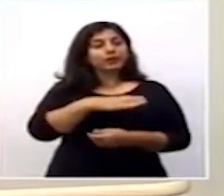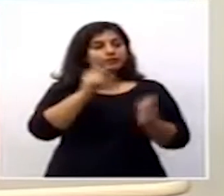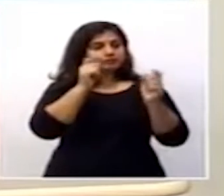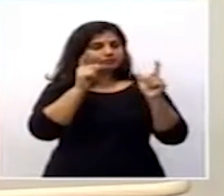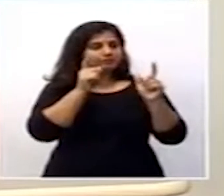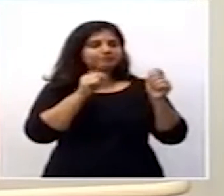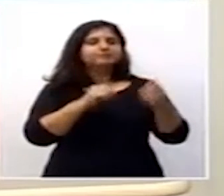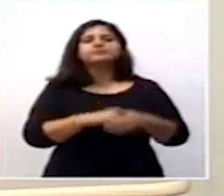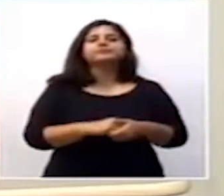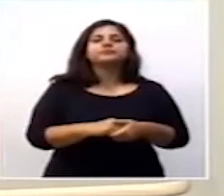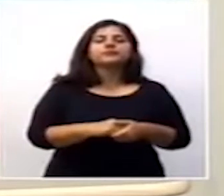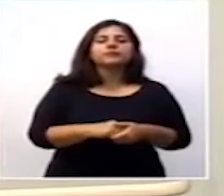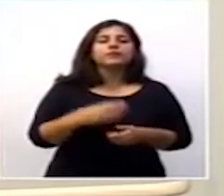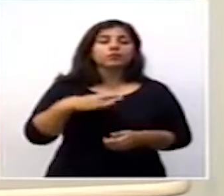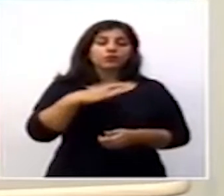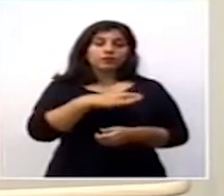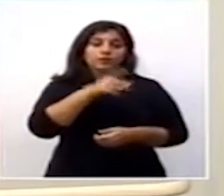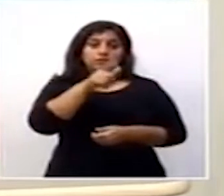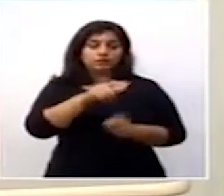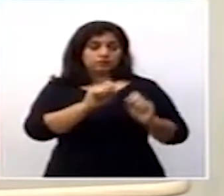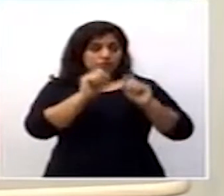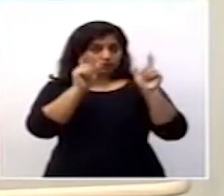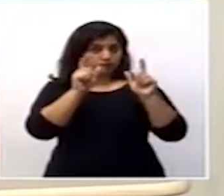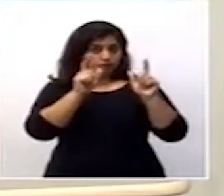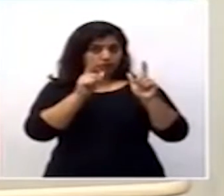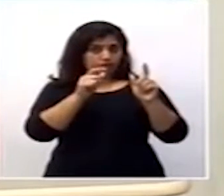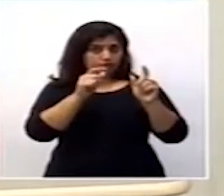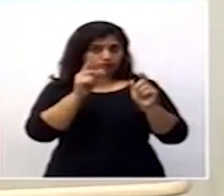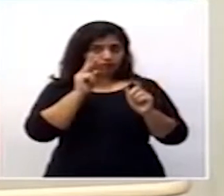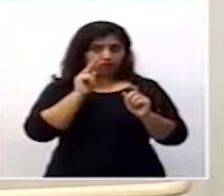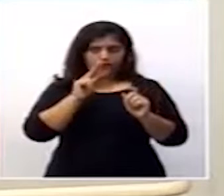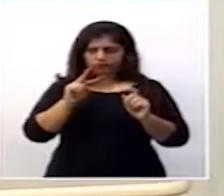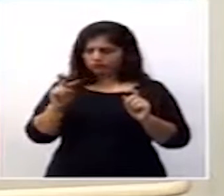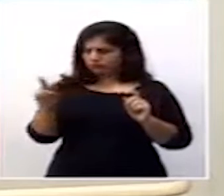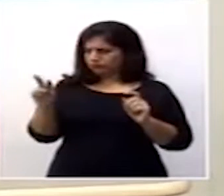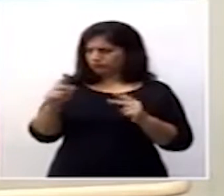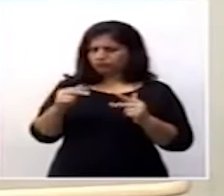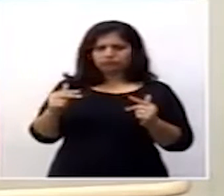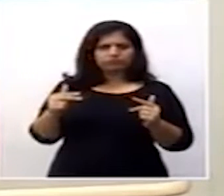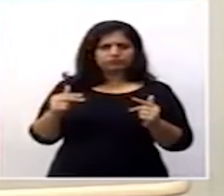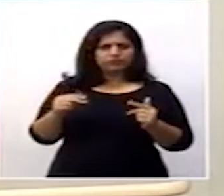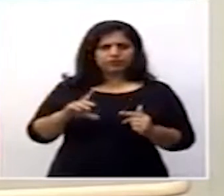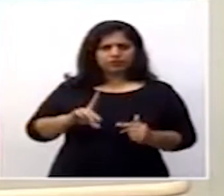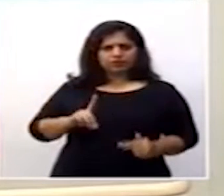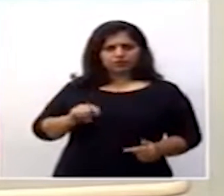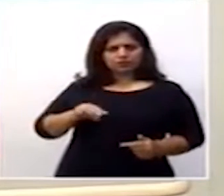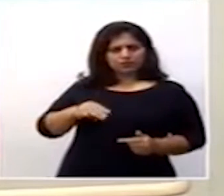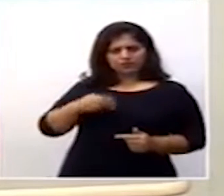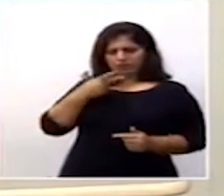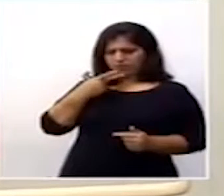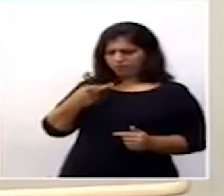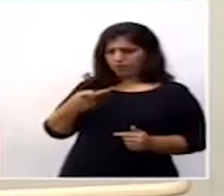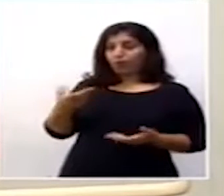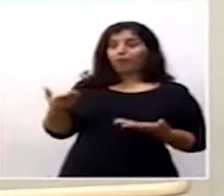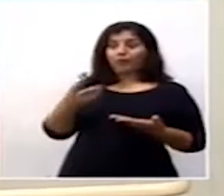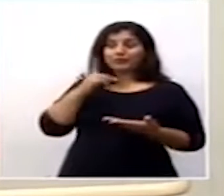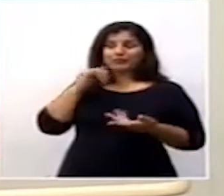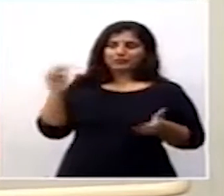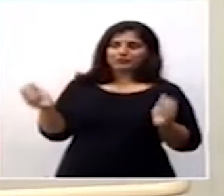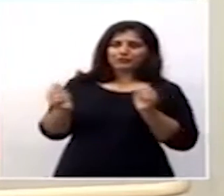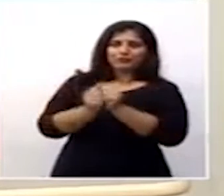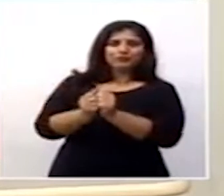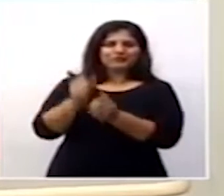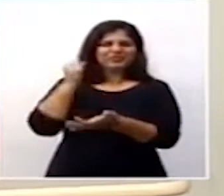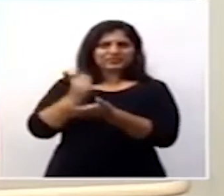acordar. Quando o cunhado acordou, olhou tudo aquilo, o Dalma virou para ele e falou assim: hoje é o dia que eu vou com